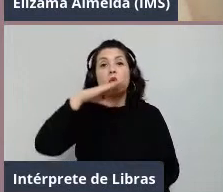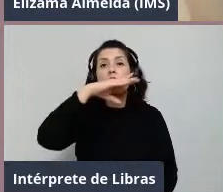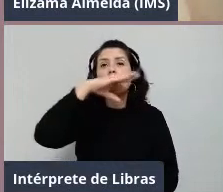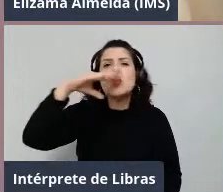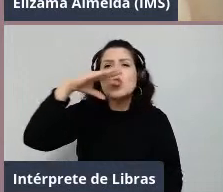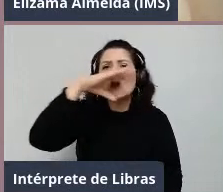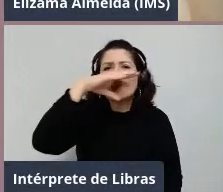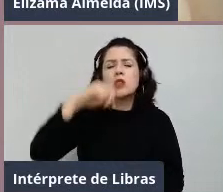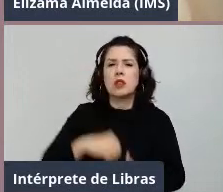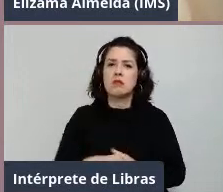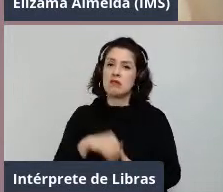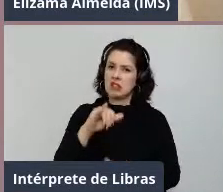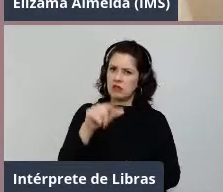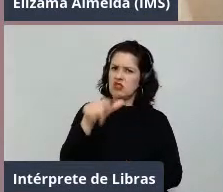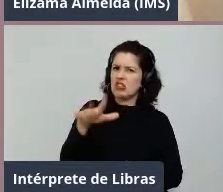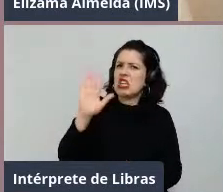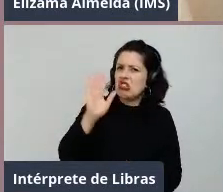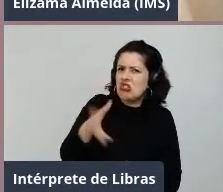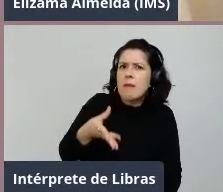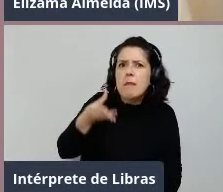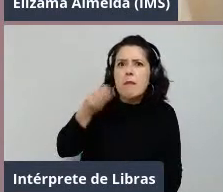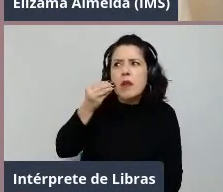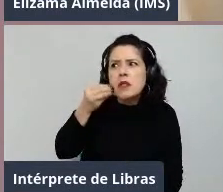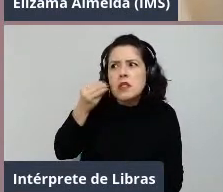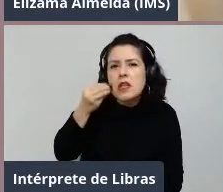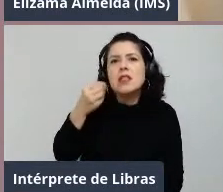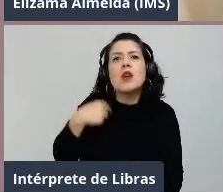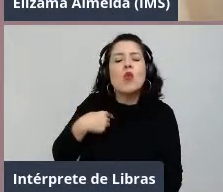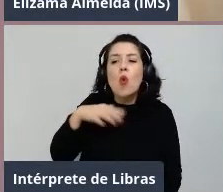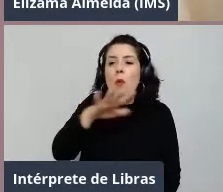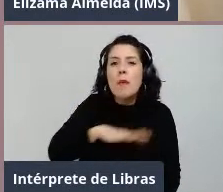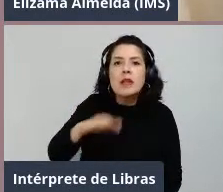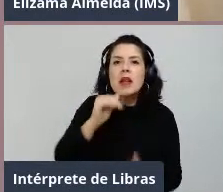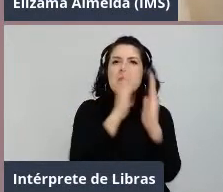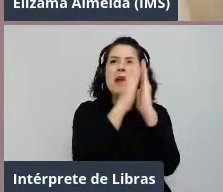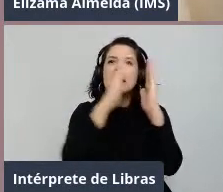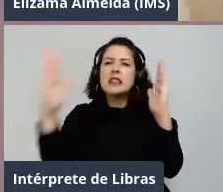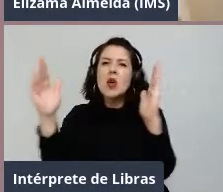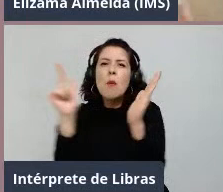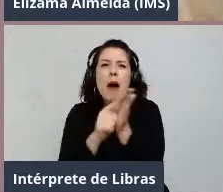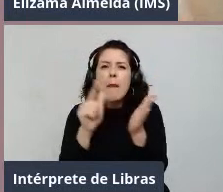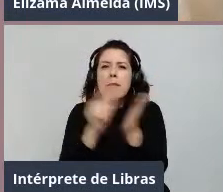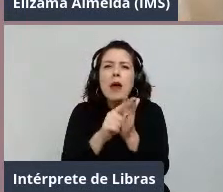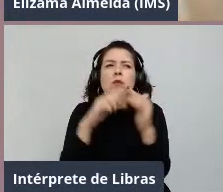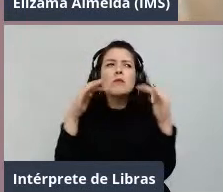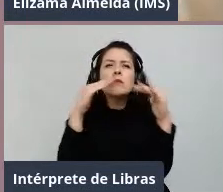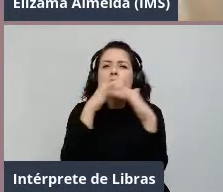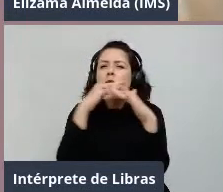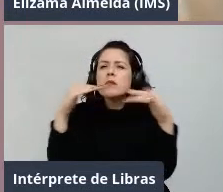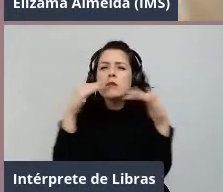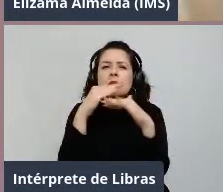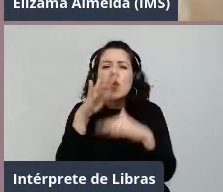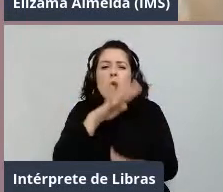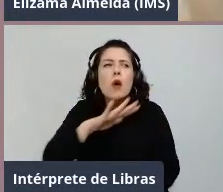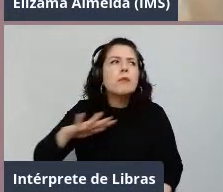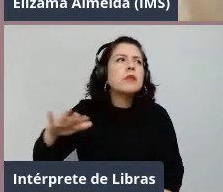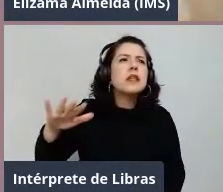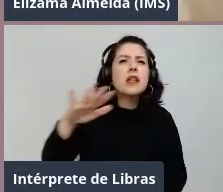Quem foi a uma sala de pesquisa, uma biblioteca, sabe o cheiro que tem, o cheiro do papel, o cheiro do ambiente.